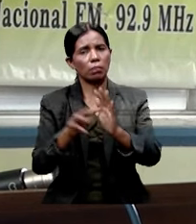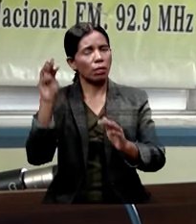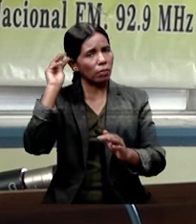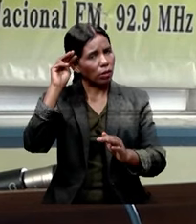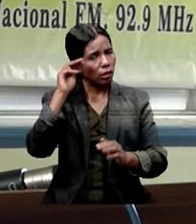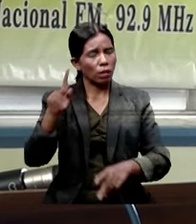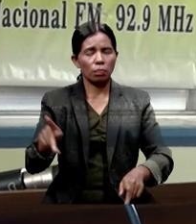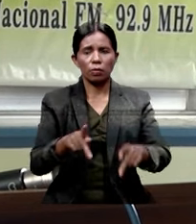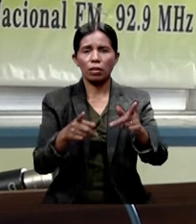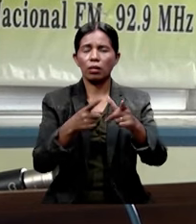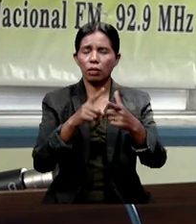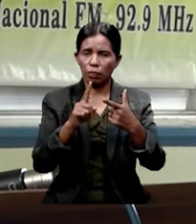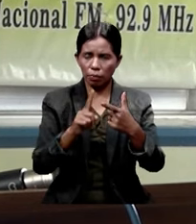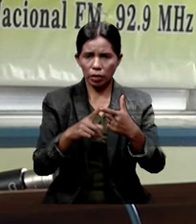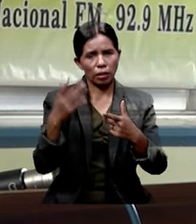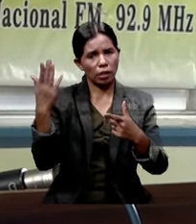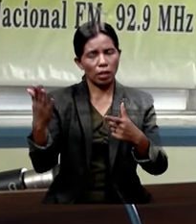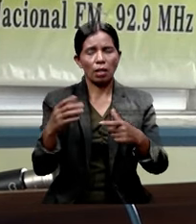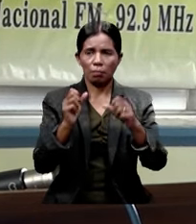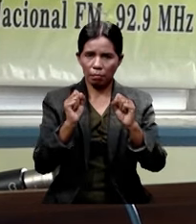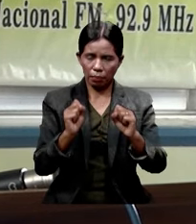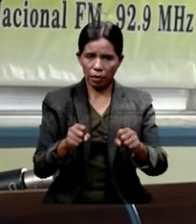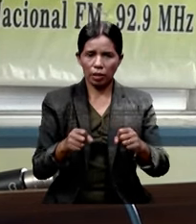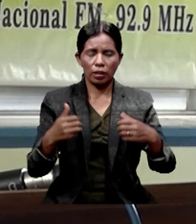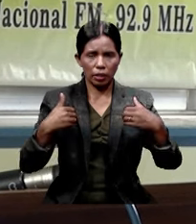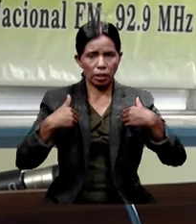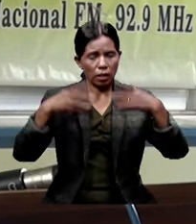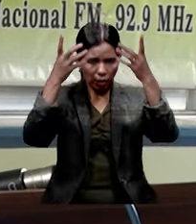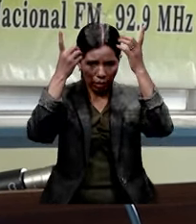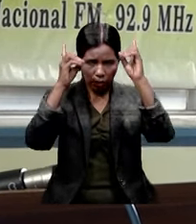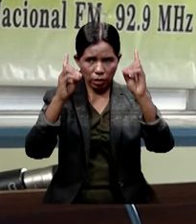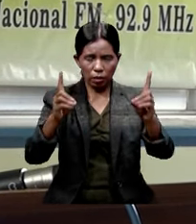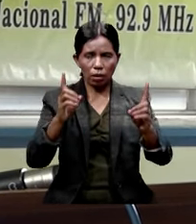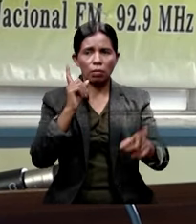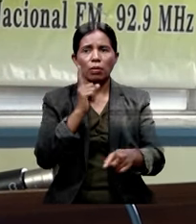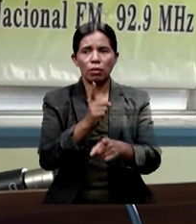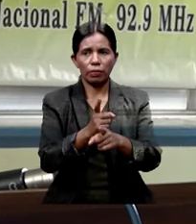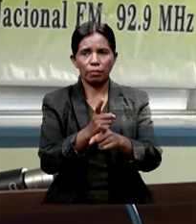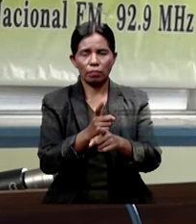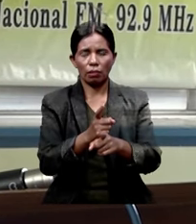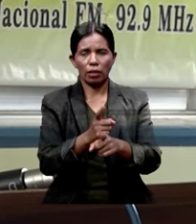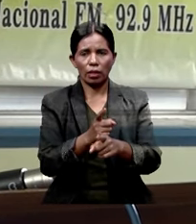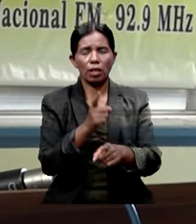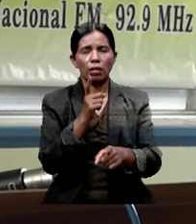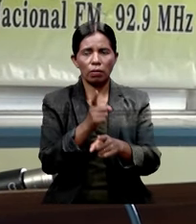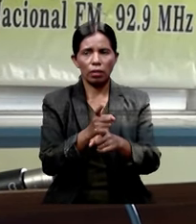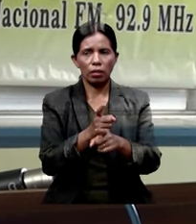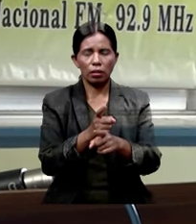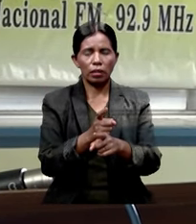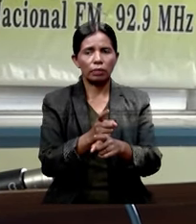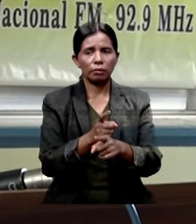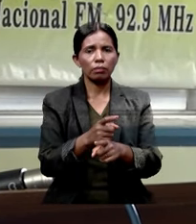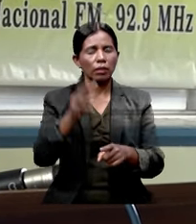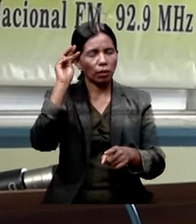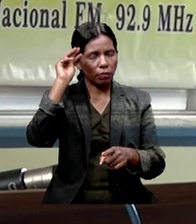público depois ia ne ba maka bele iha decisão ida ne be maka justo. Claro kata ni abusa be